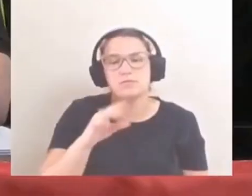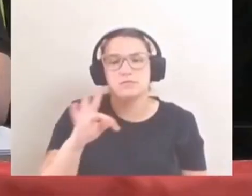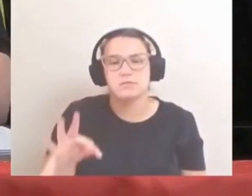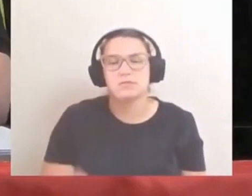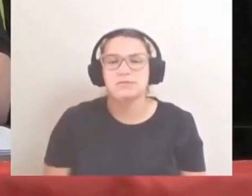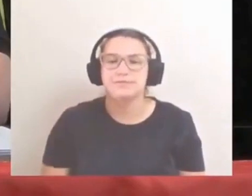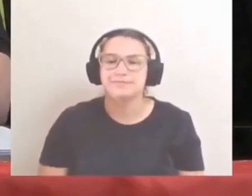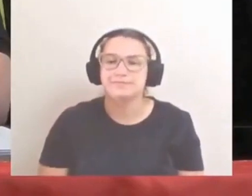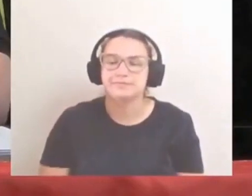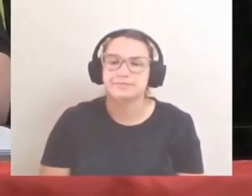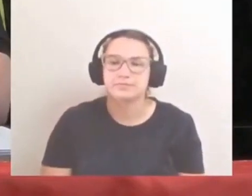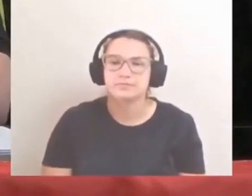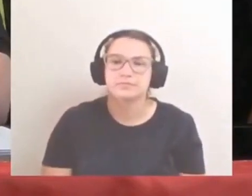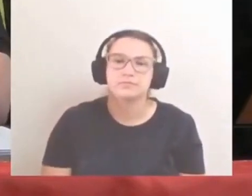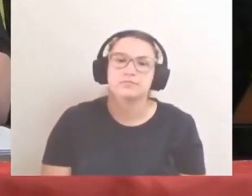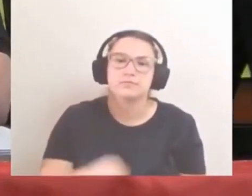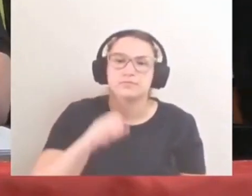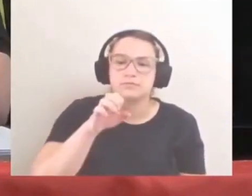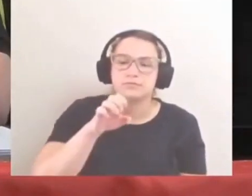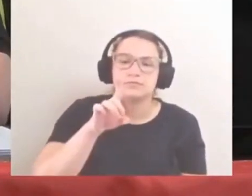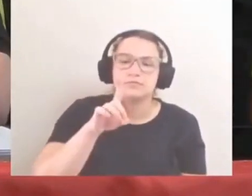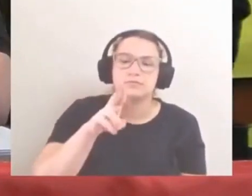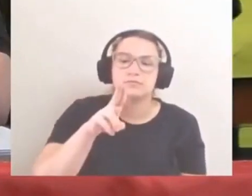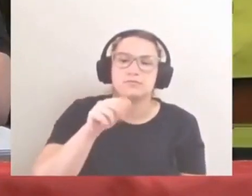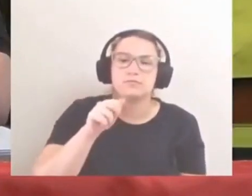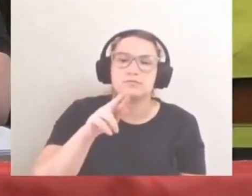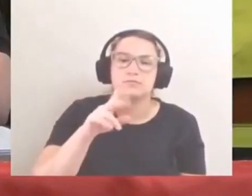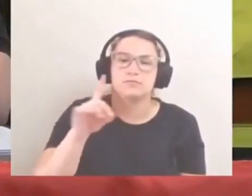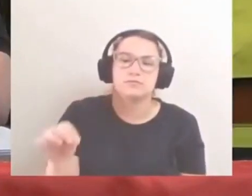quem é Eduardo Kennedy